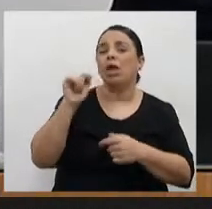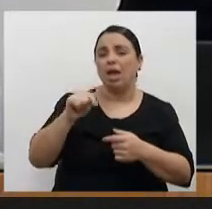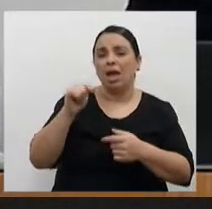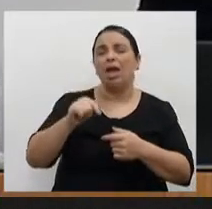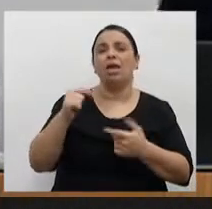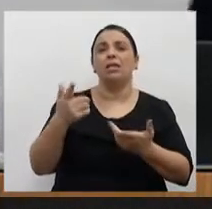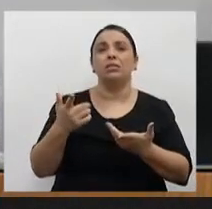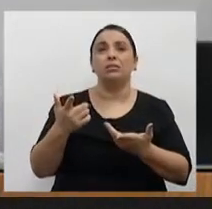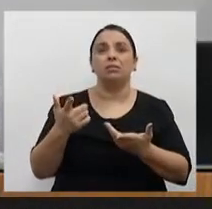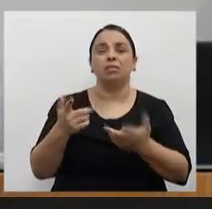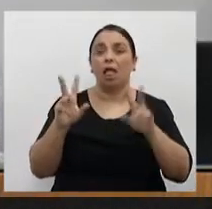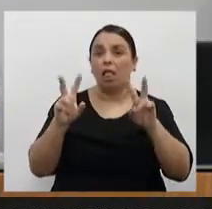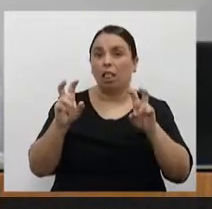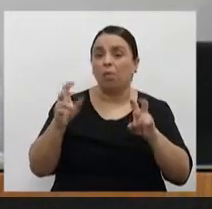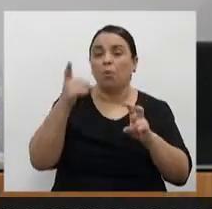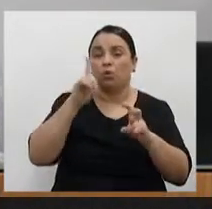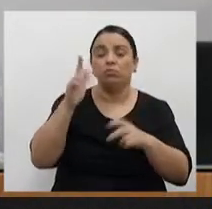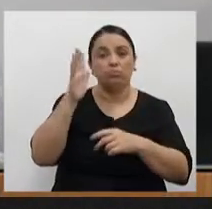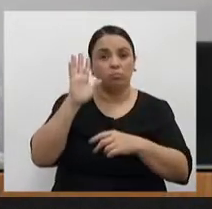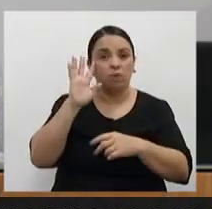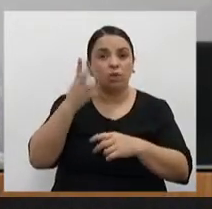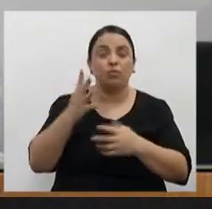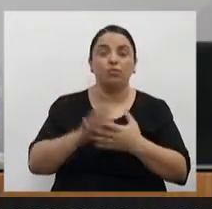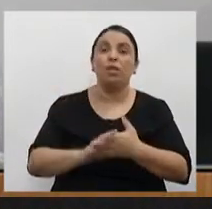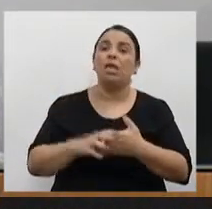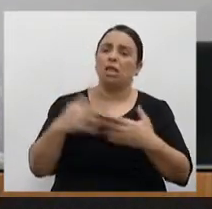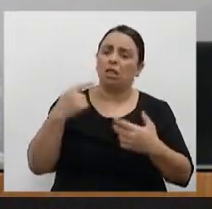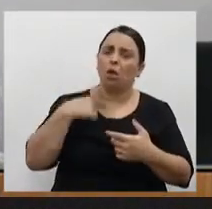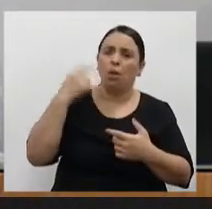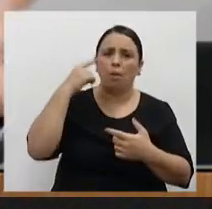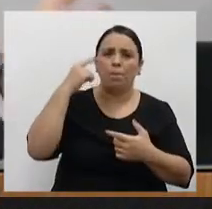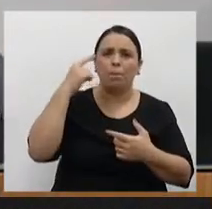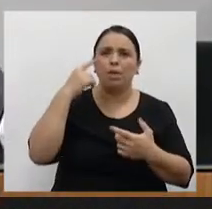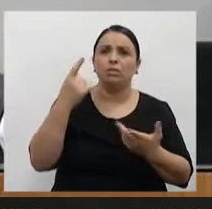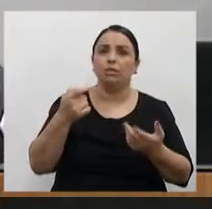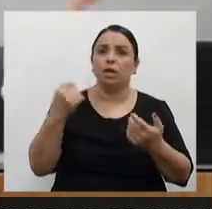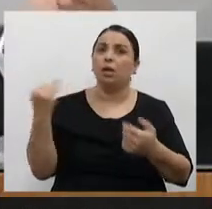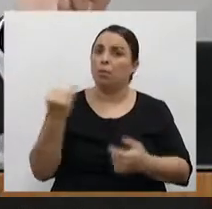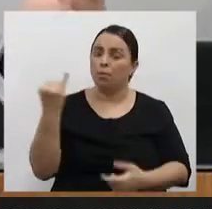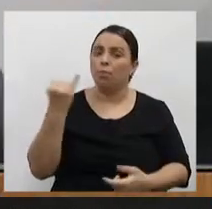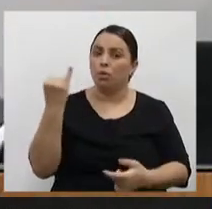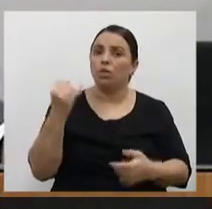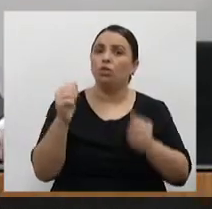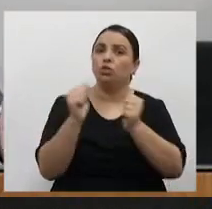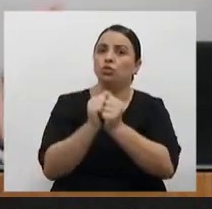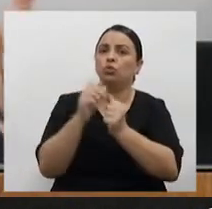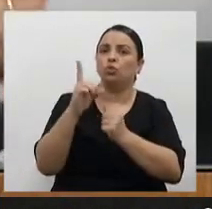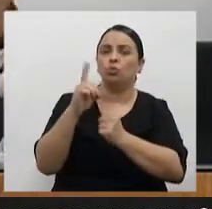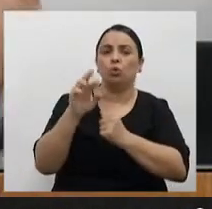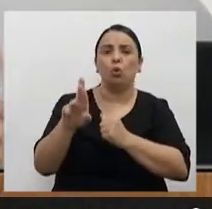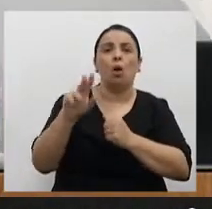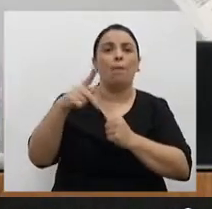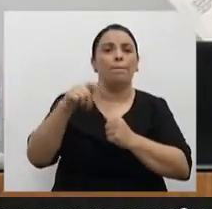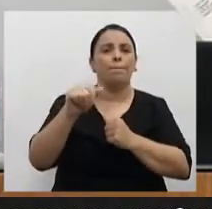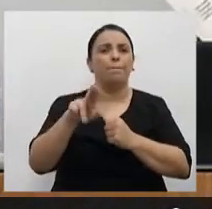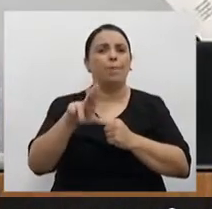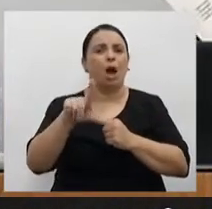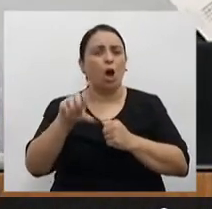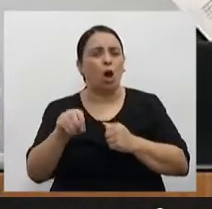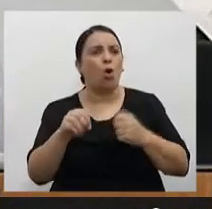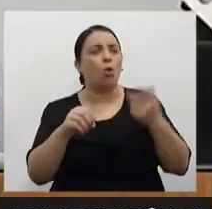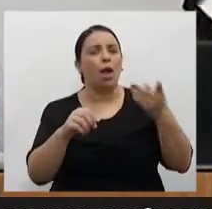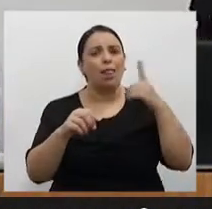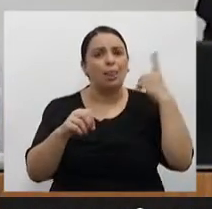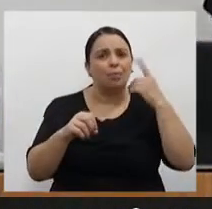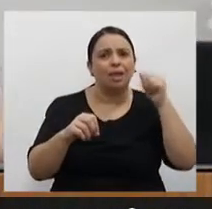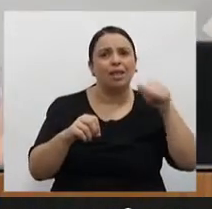acho super necessário, deputado Zé Guilherme, que essa comissão, junto com o doutor Paulo, junto com a deputada Ana Paula, né, com os membros,